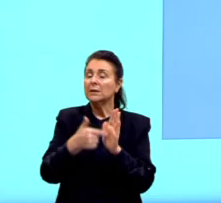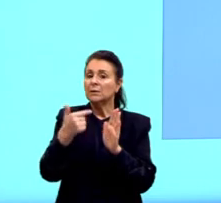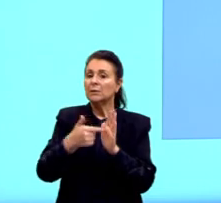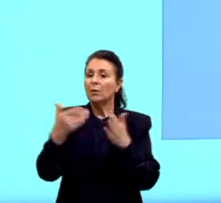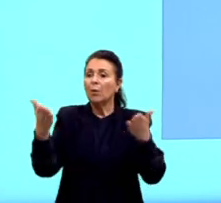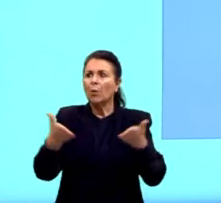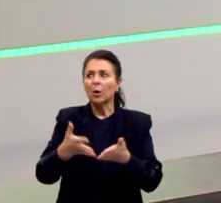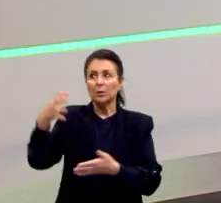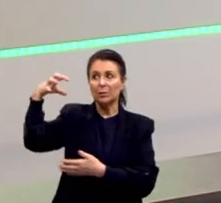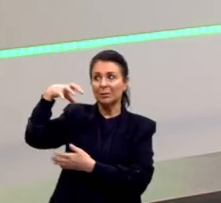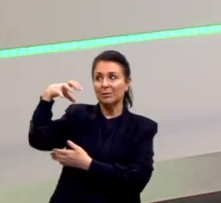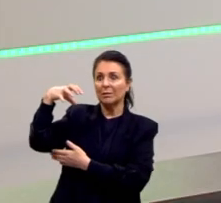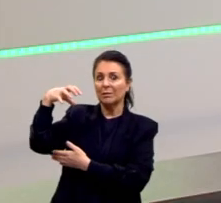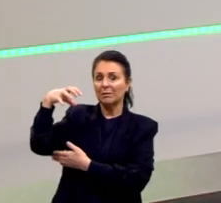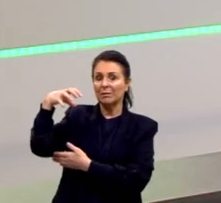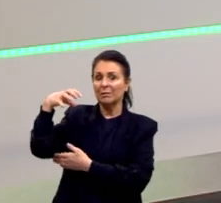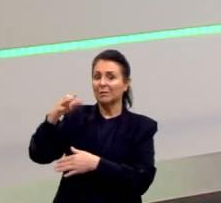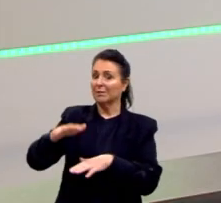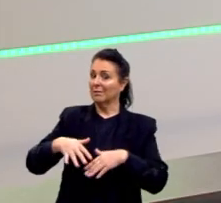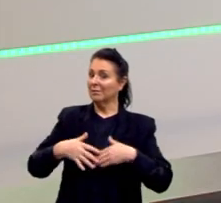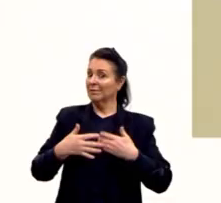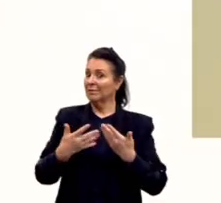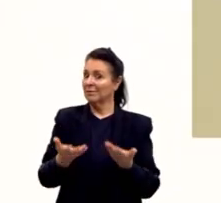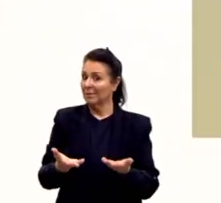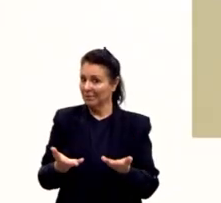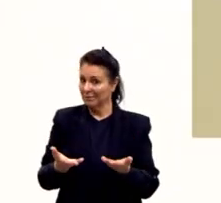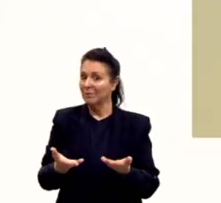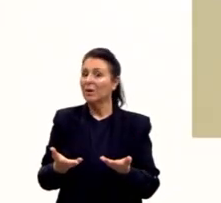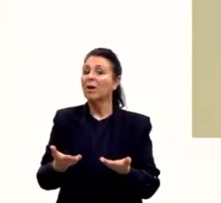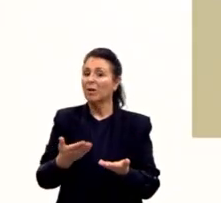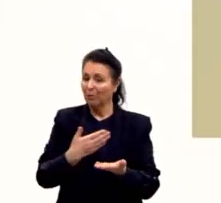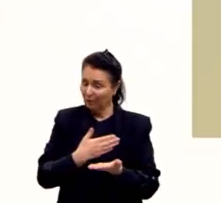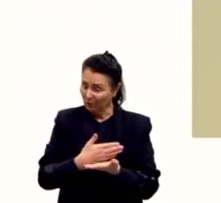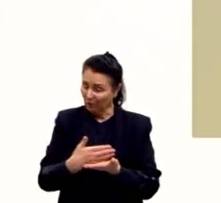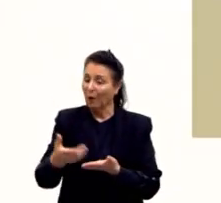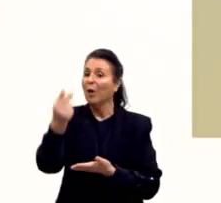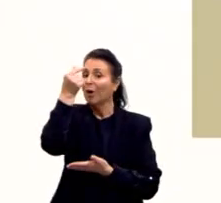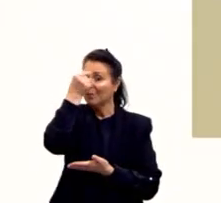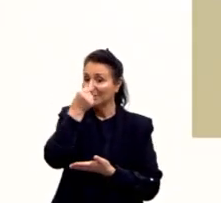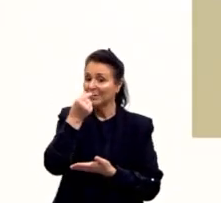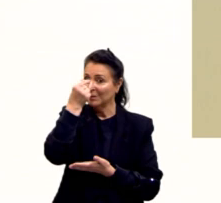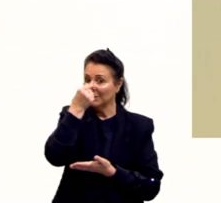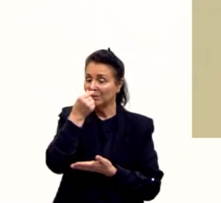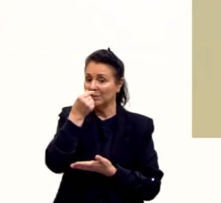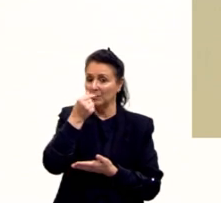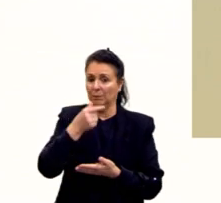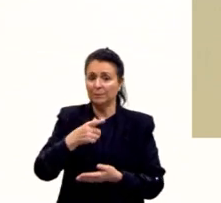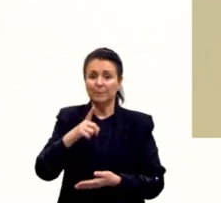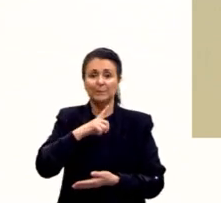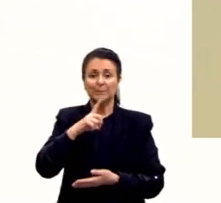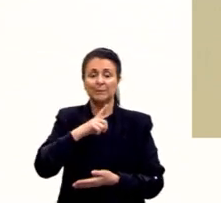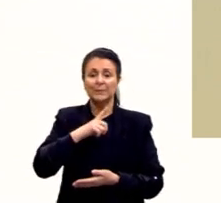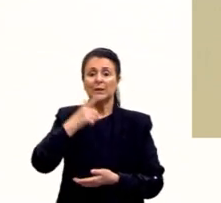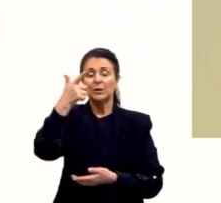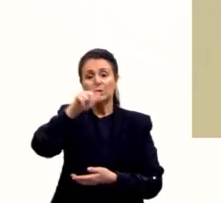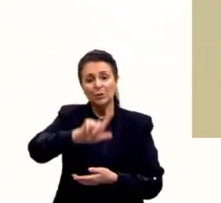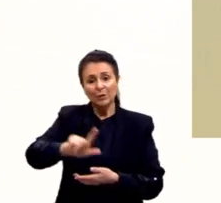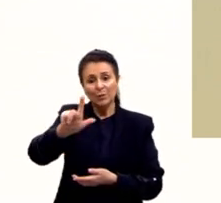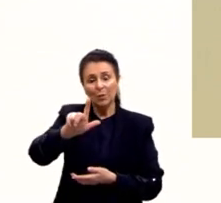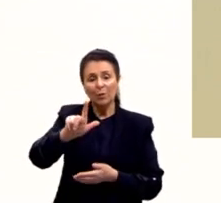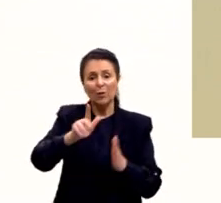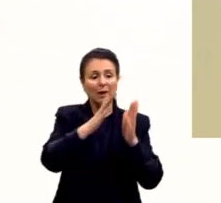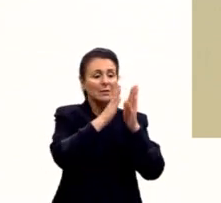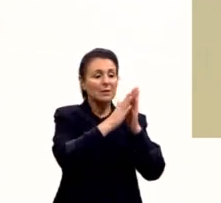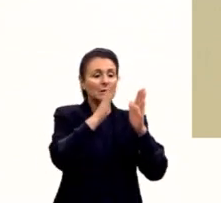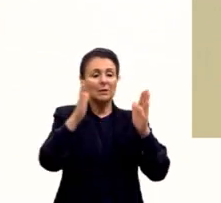Hoje choveu logo X o feriado na então aqui a gente tem de novo essa